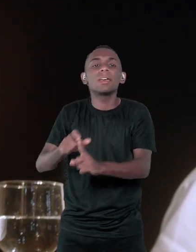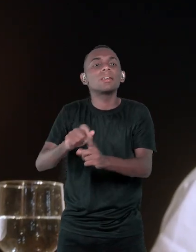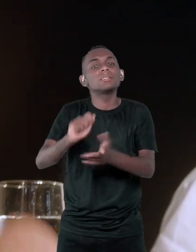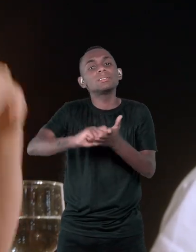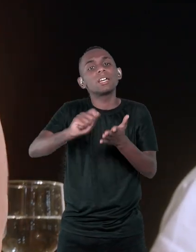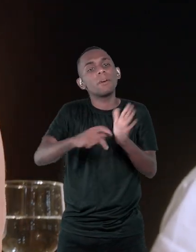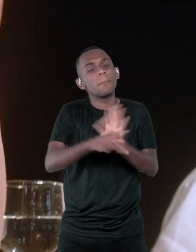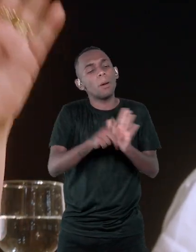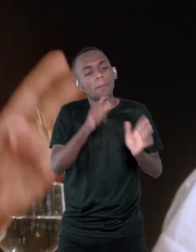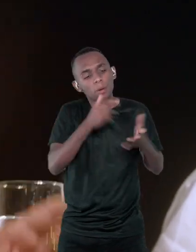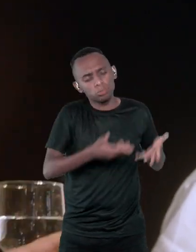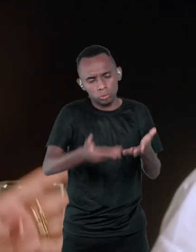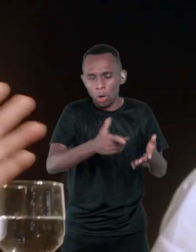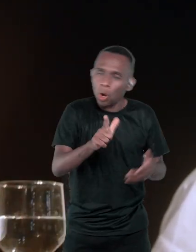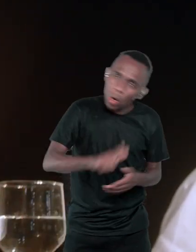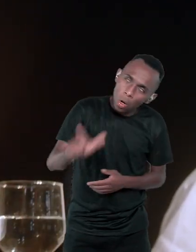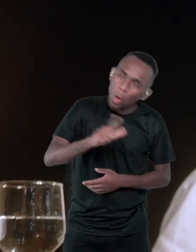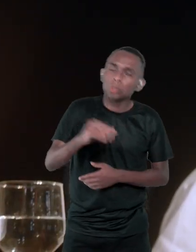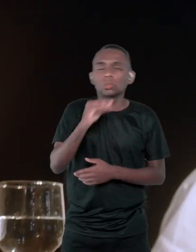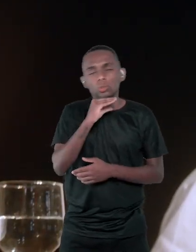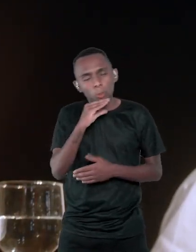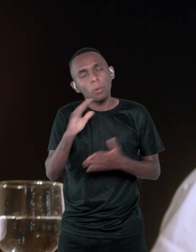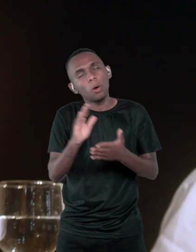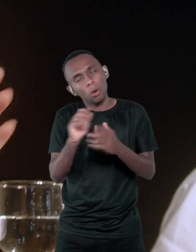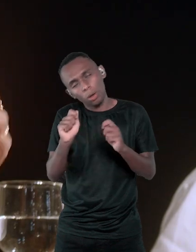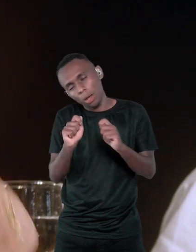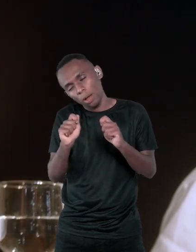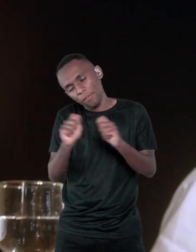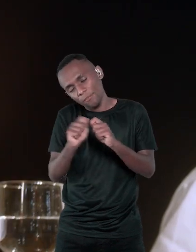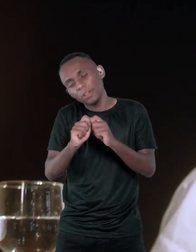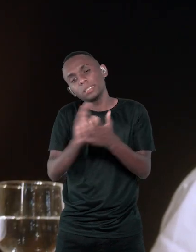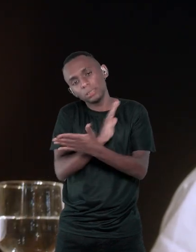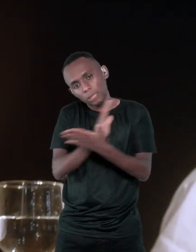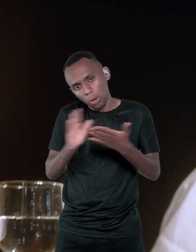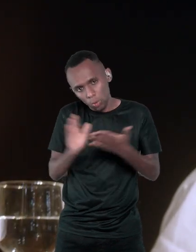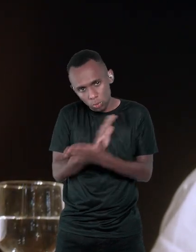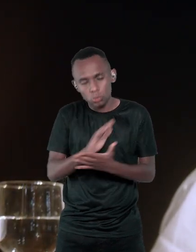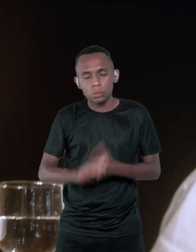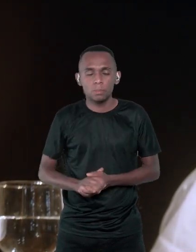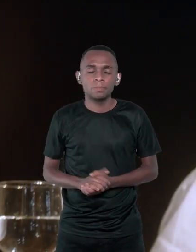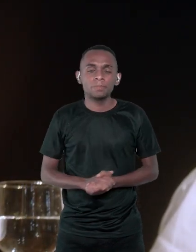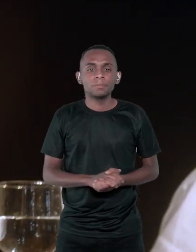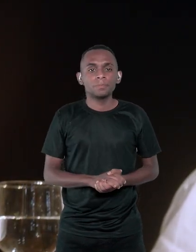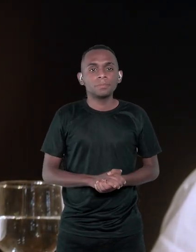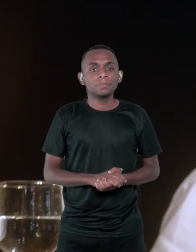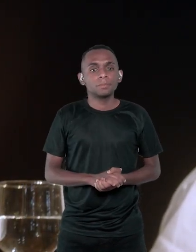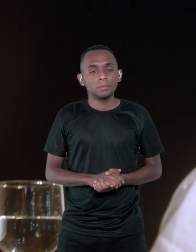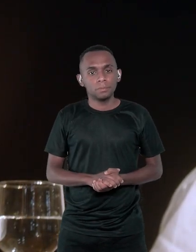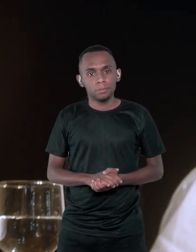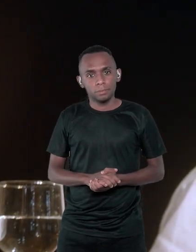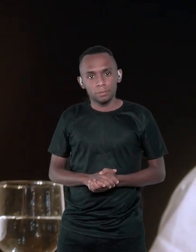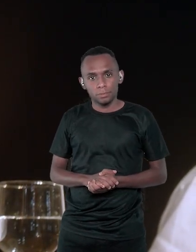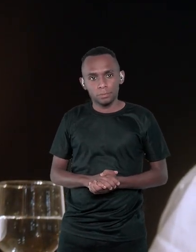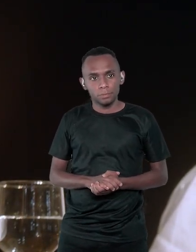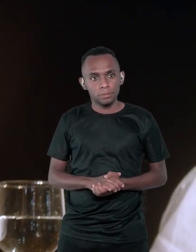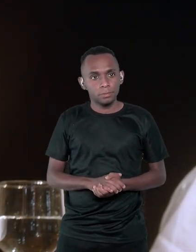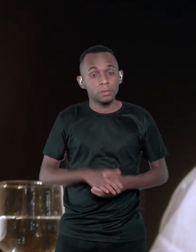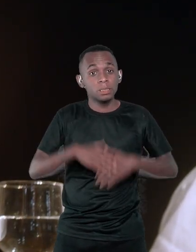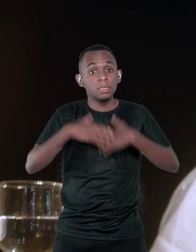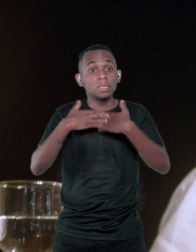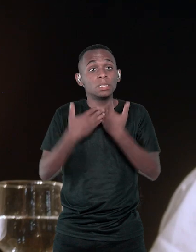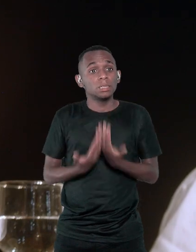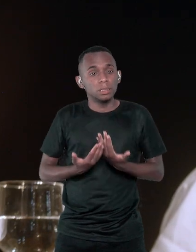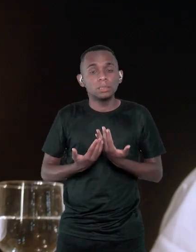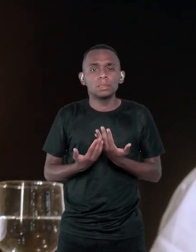rio. Claro que Drummond fez vários, eu até trouxe um dos poemas que me mandaram. E a fonte da